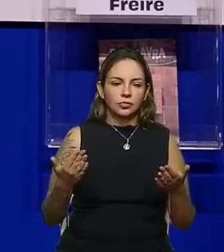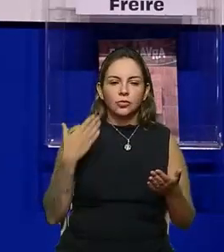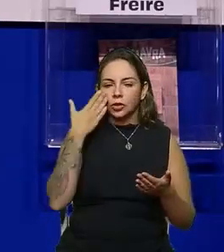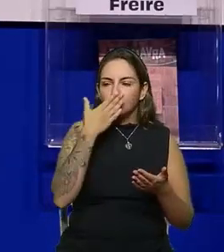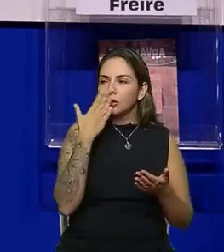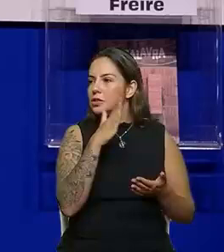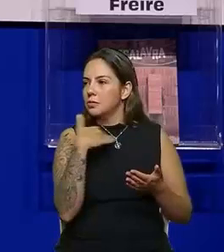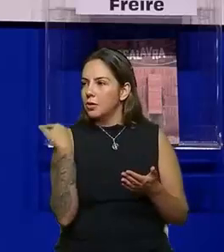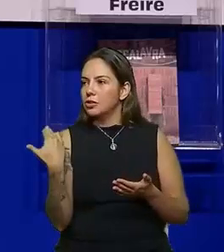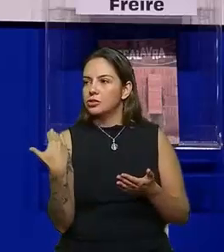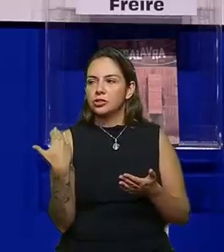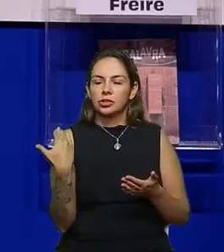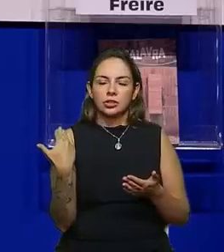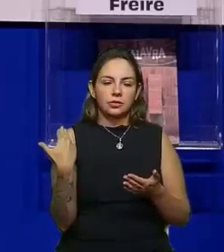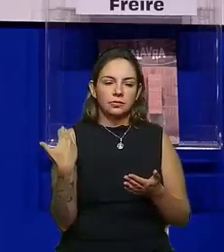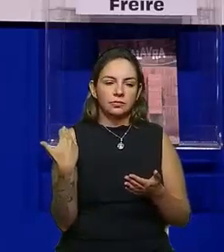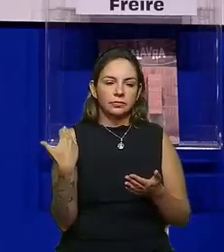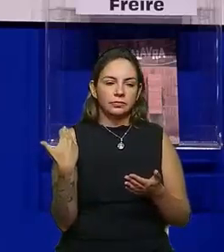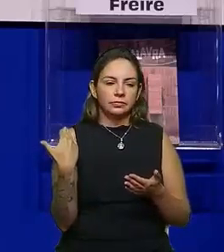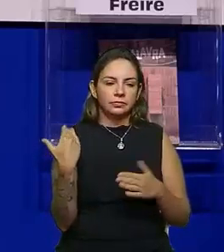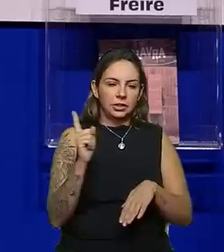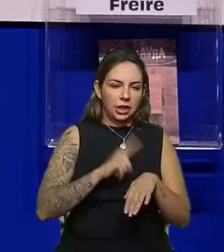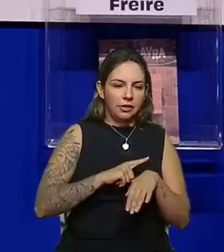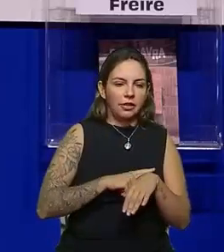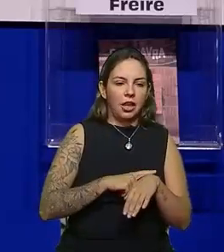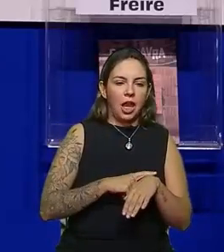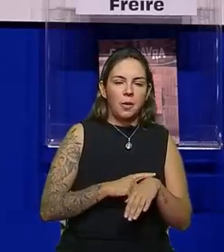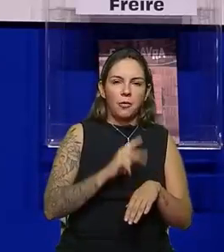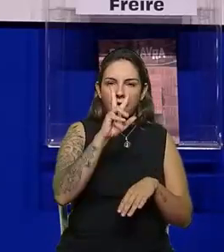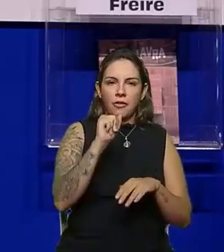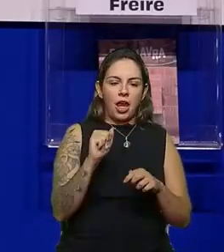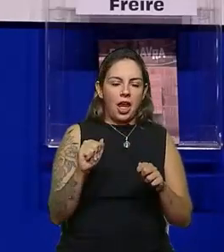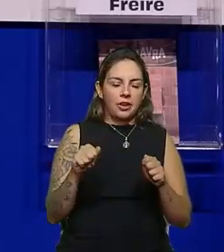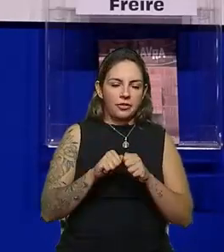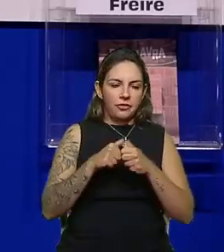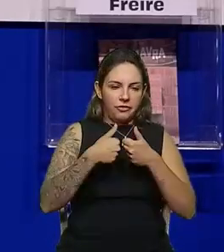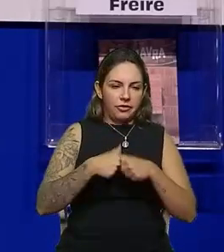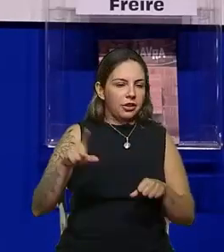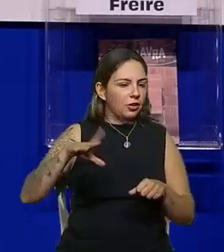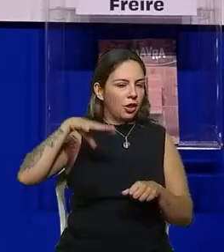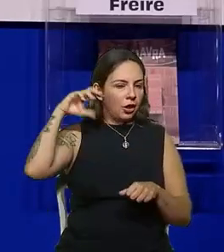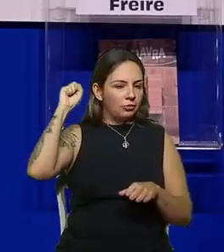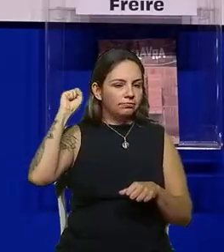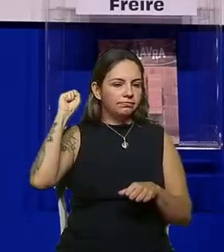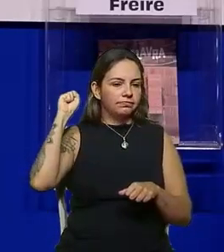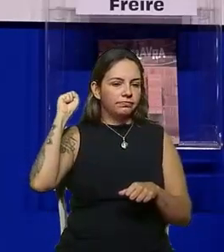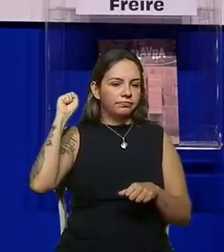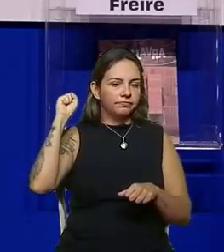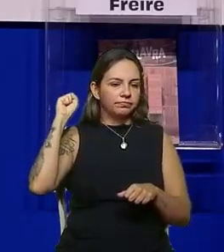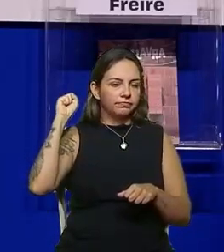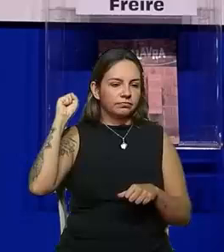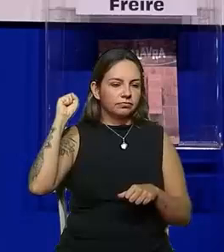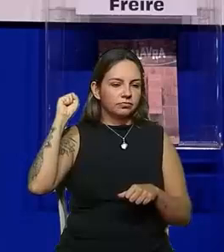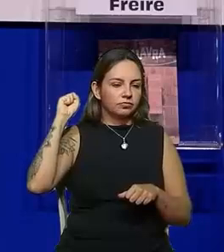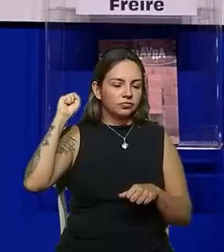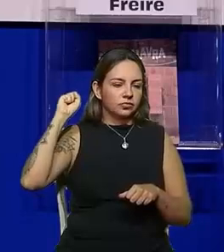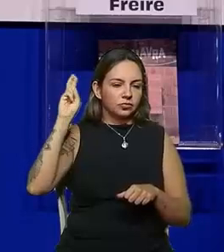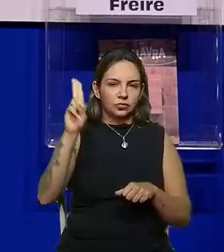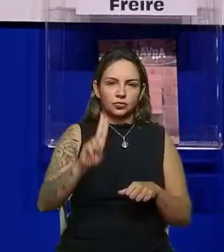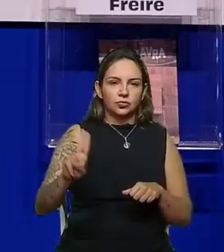doce morte com sinfonia e coral, que o tempo ficará repleto e não ouvirás o clamor, os